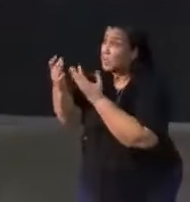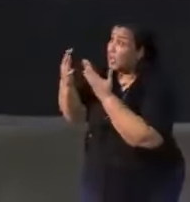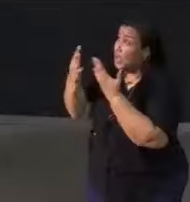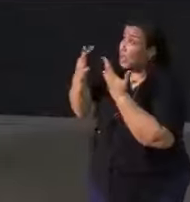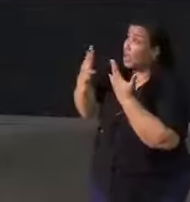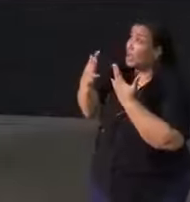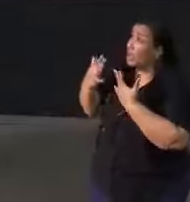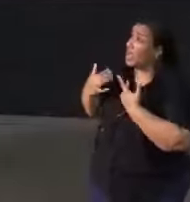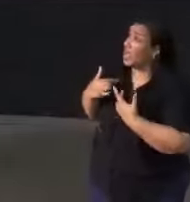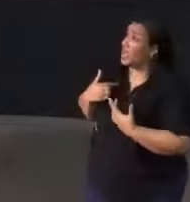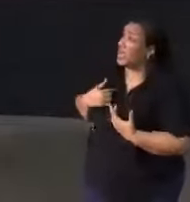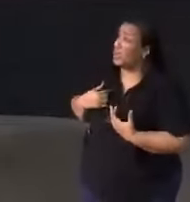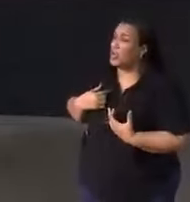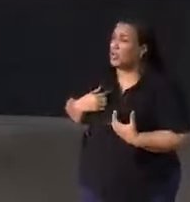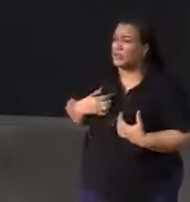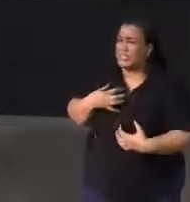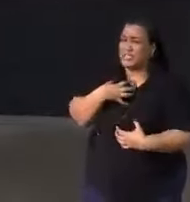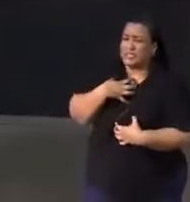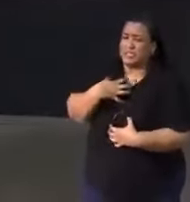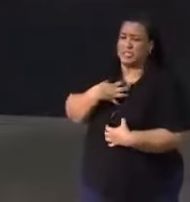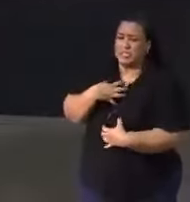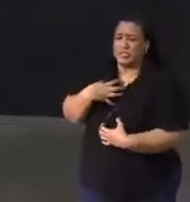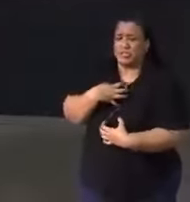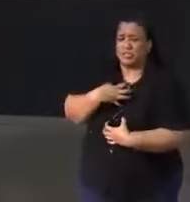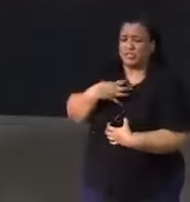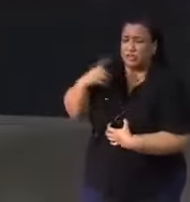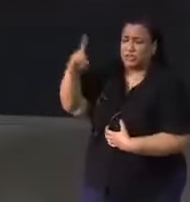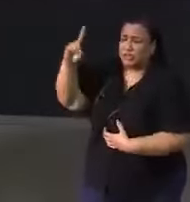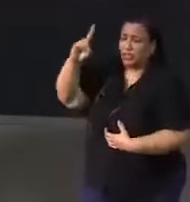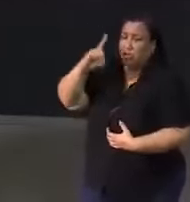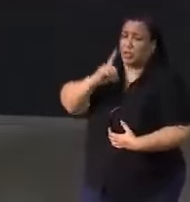nesse poço, estou sentindo a presença de Deus.